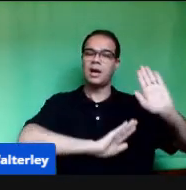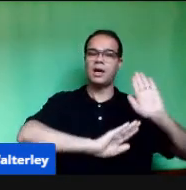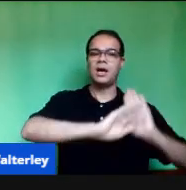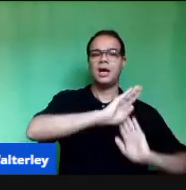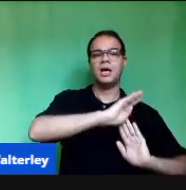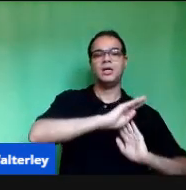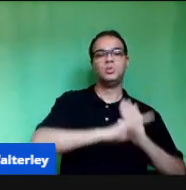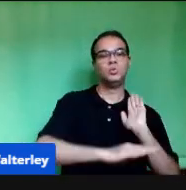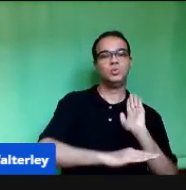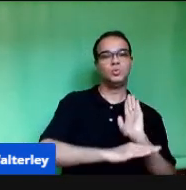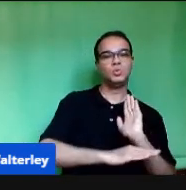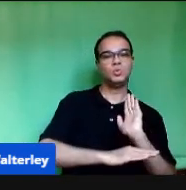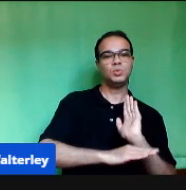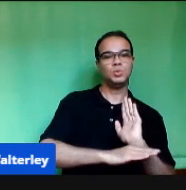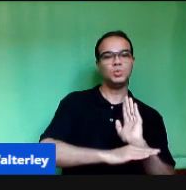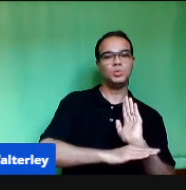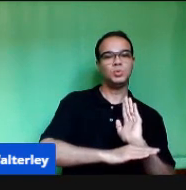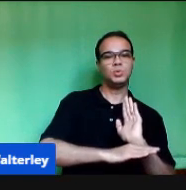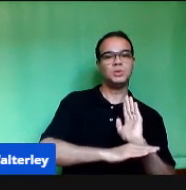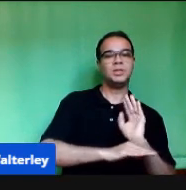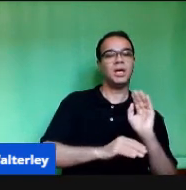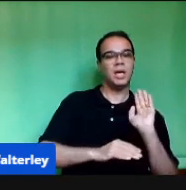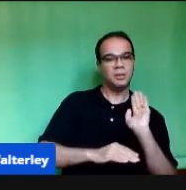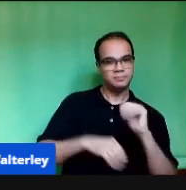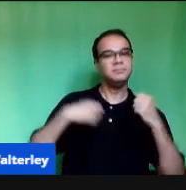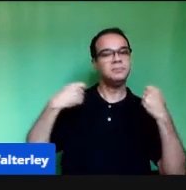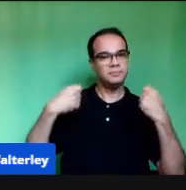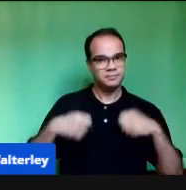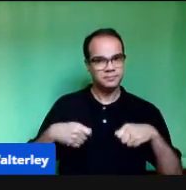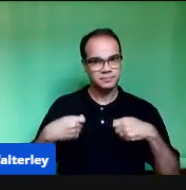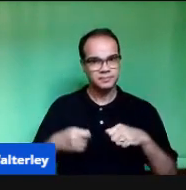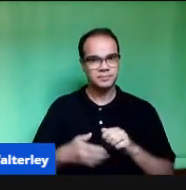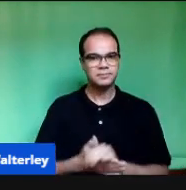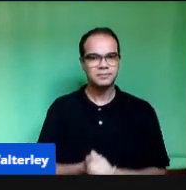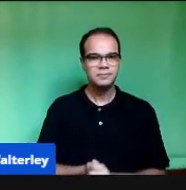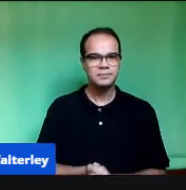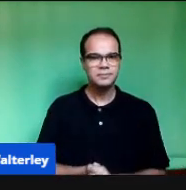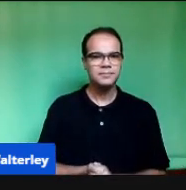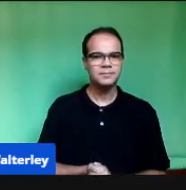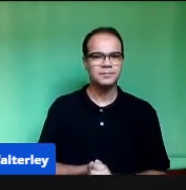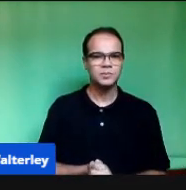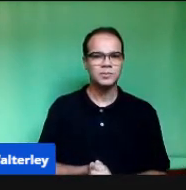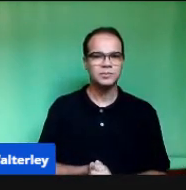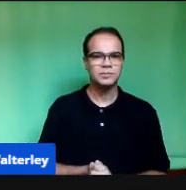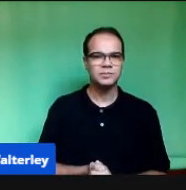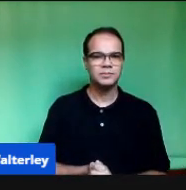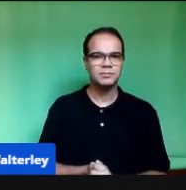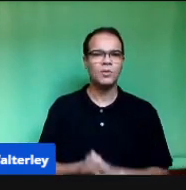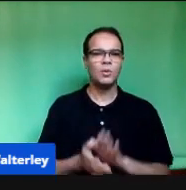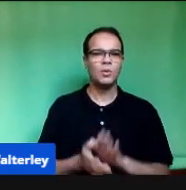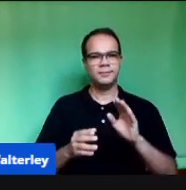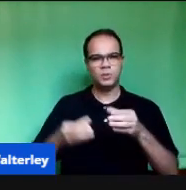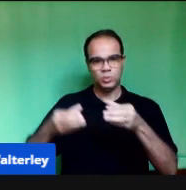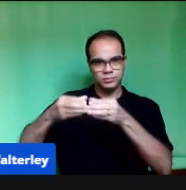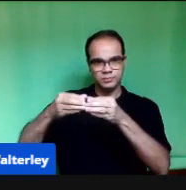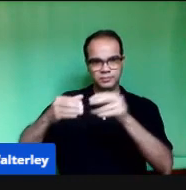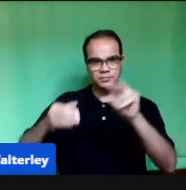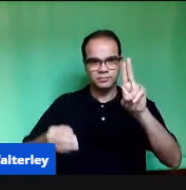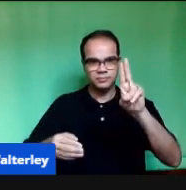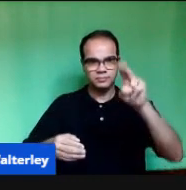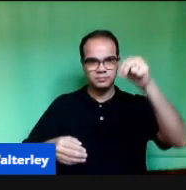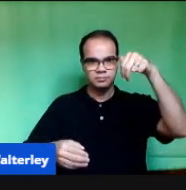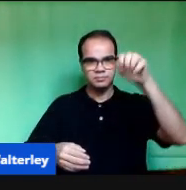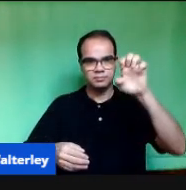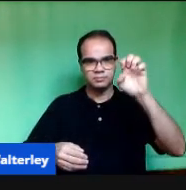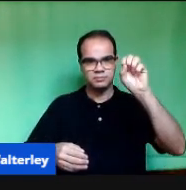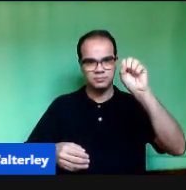temos aí uma pesquisa nacional que é referência até hoje, pela sua abrangência, da Unesco sobre essa temática.